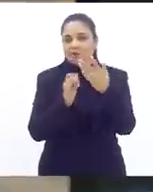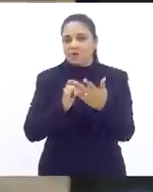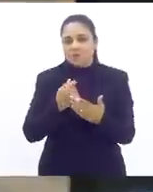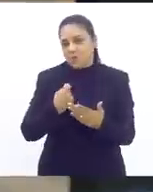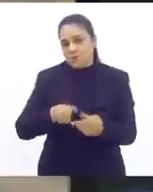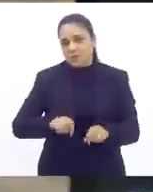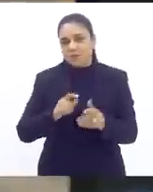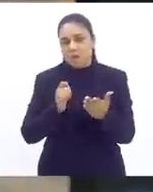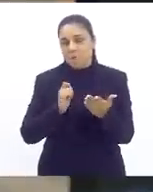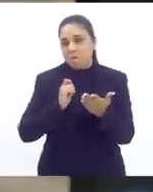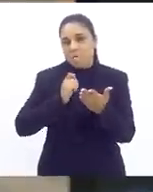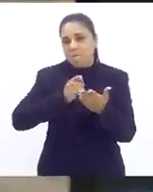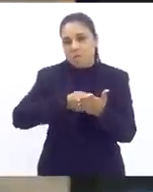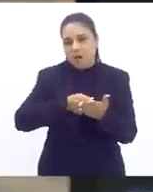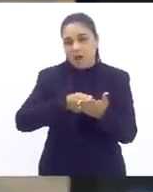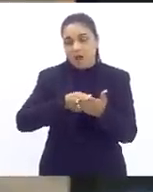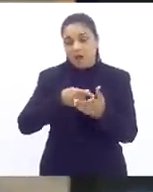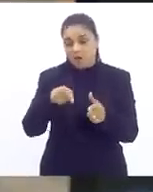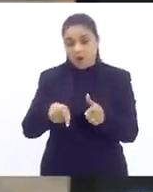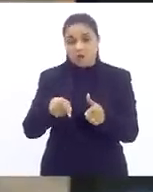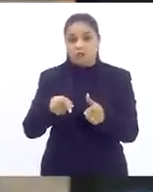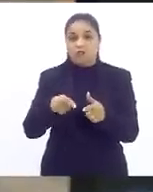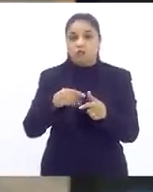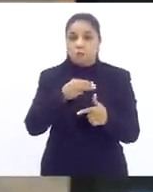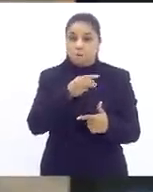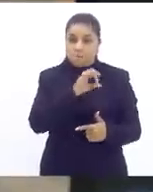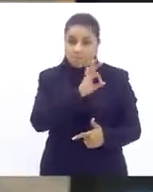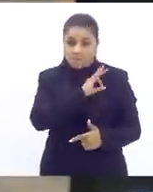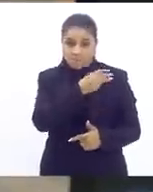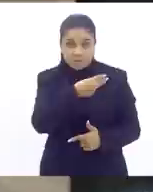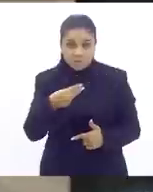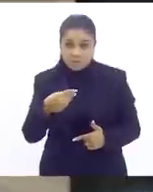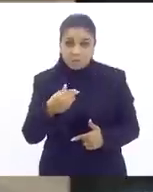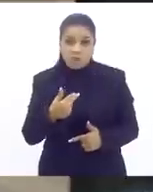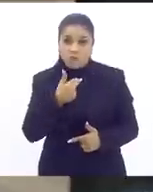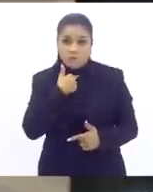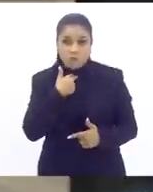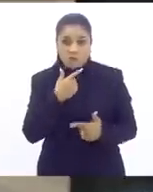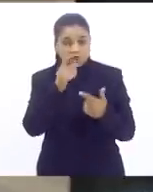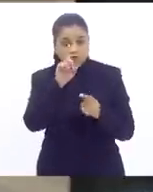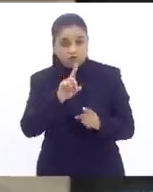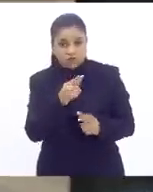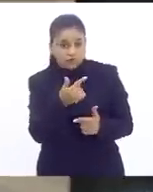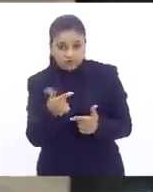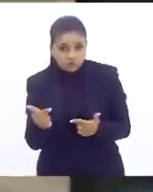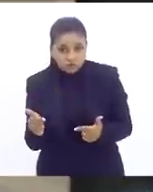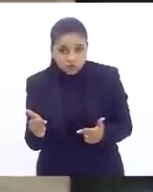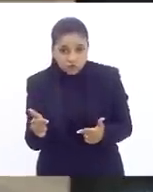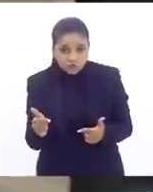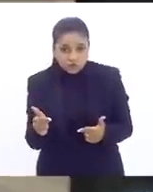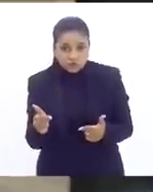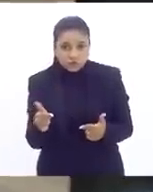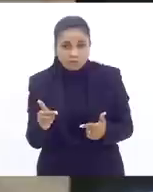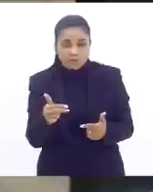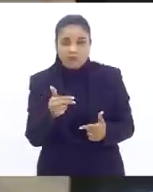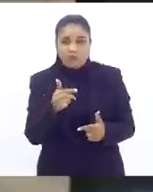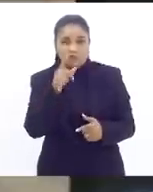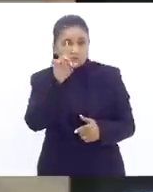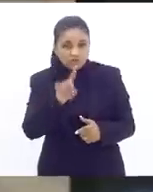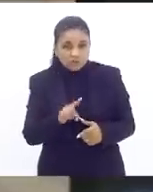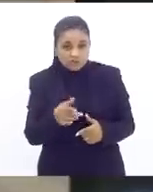benefício não foi estendido aos militares Inválidos e a massa folha de pagamento de militares em vários ela não chega a 3.000